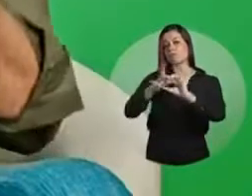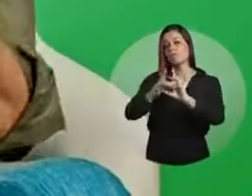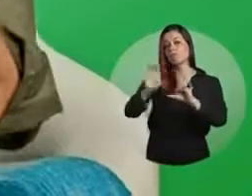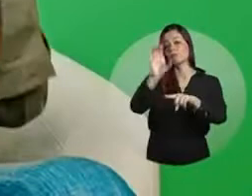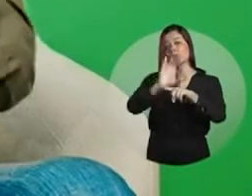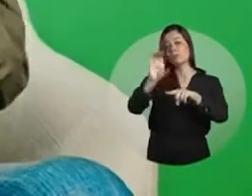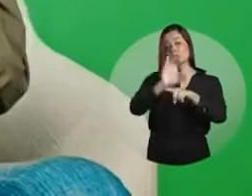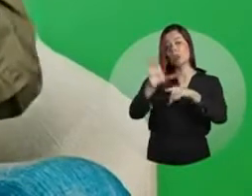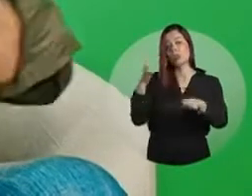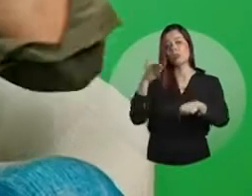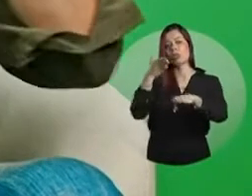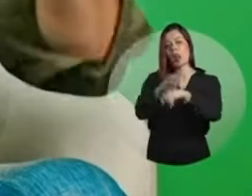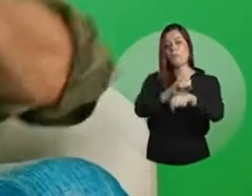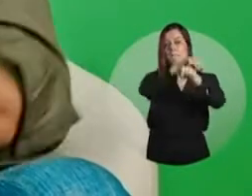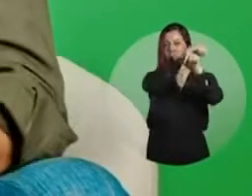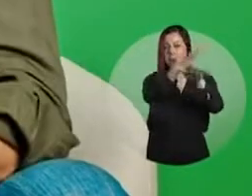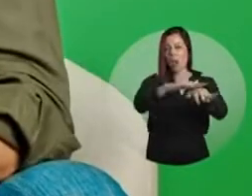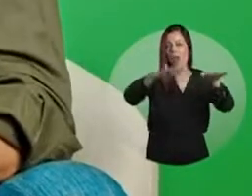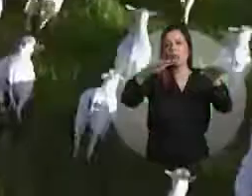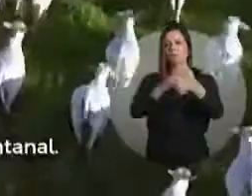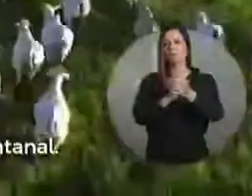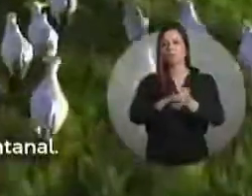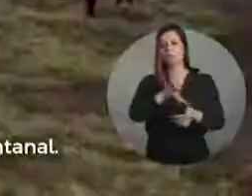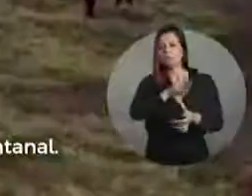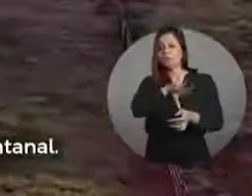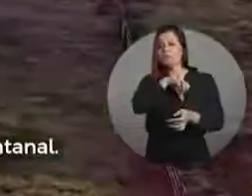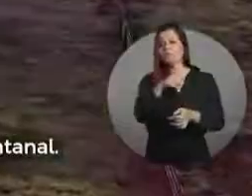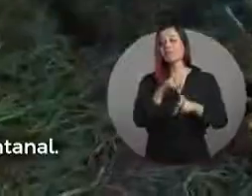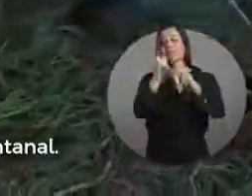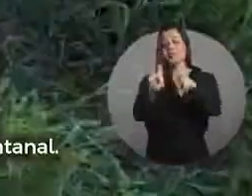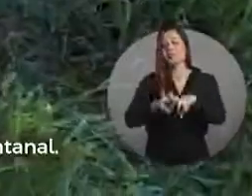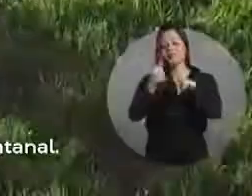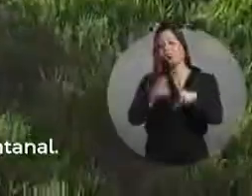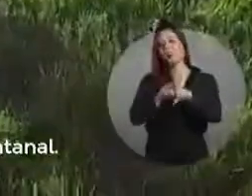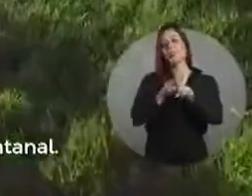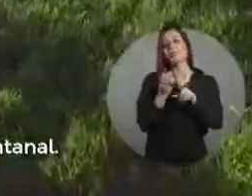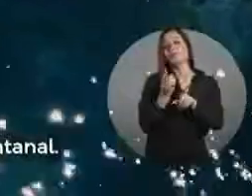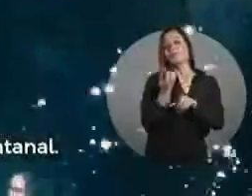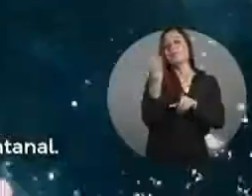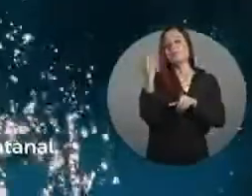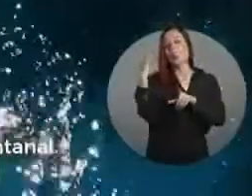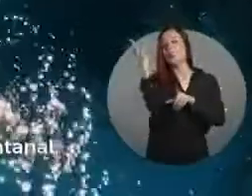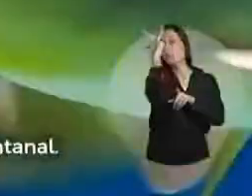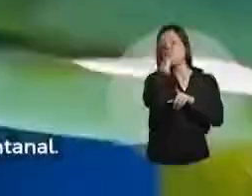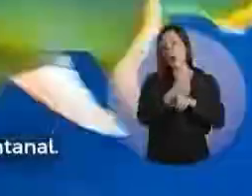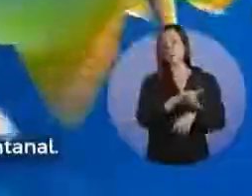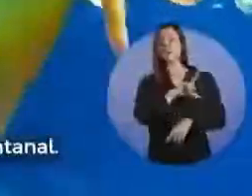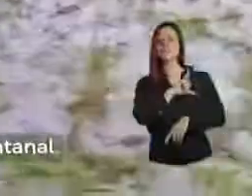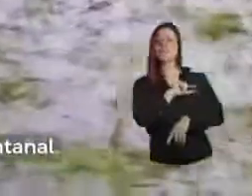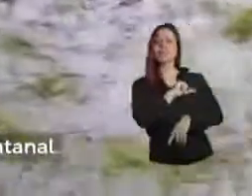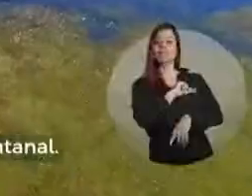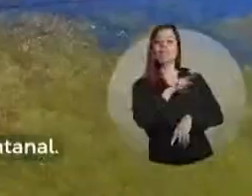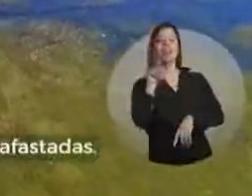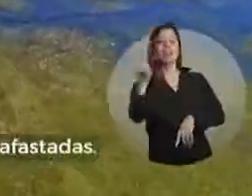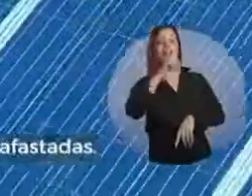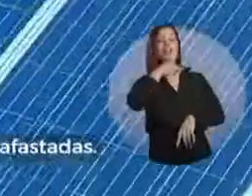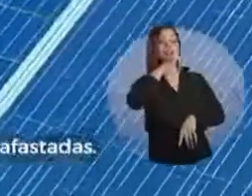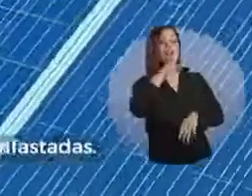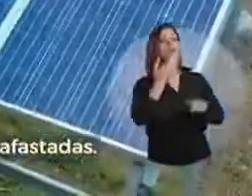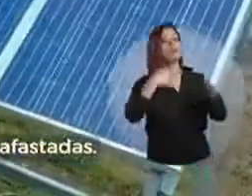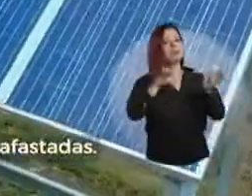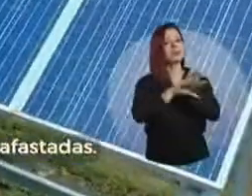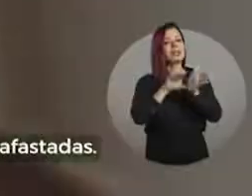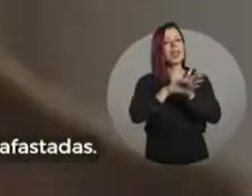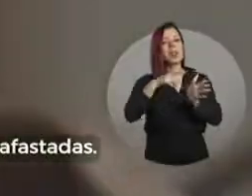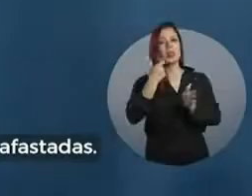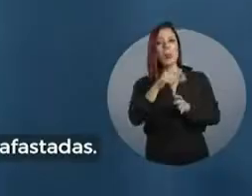produtos, ligando o nosso estado até o Pacífico. Vamos fortalecer a pecuária sustentável e o turismo em Bonito e no Pantanal. Lá, a